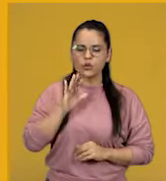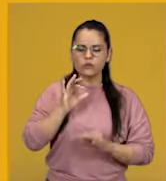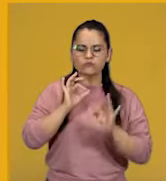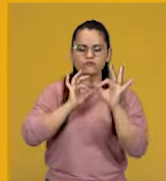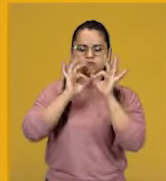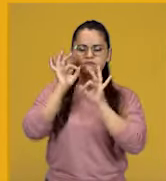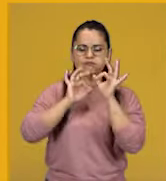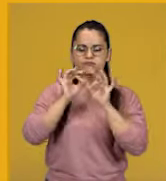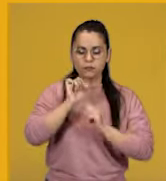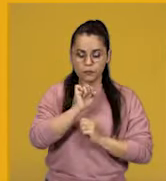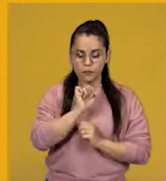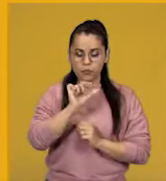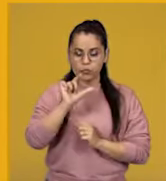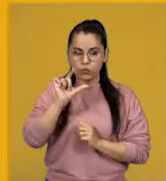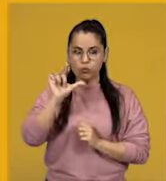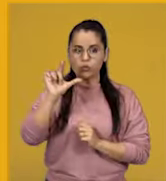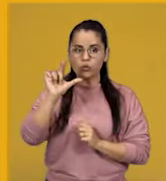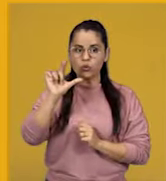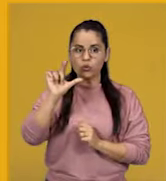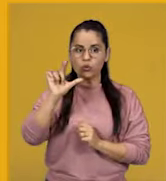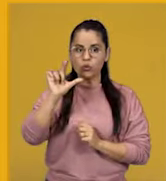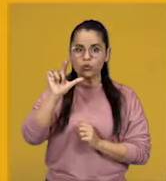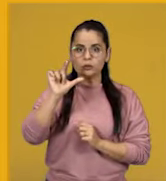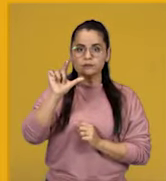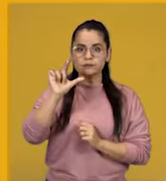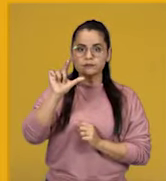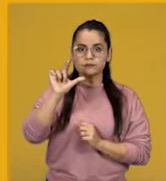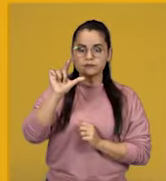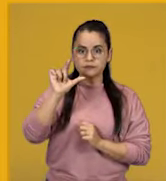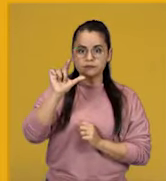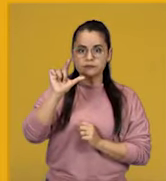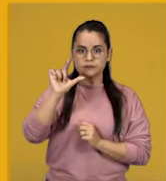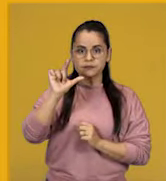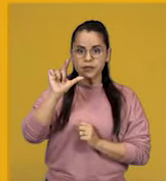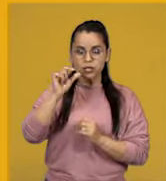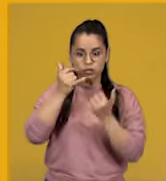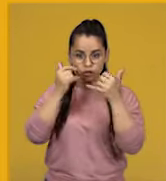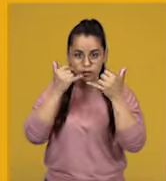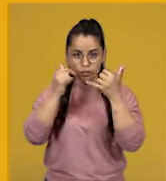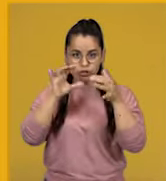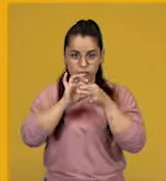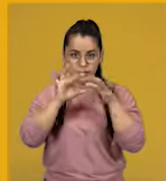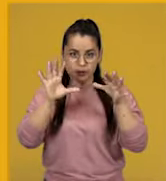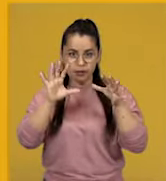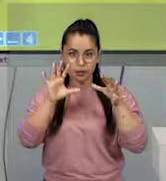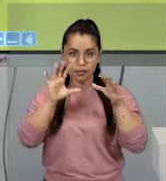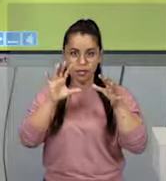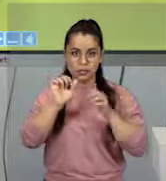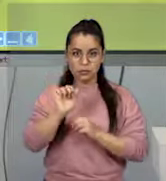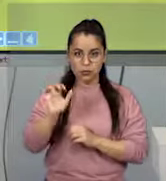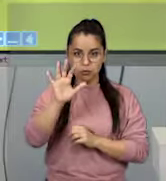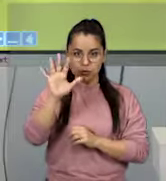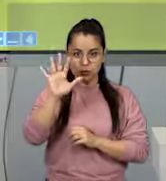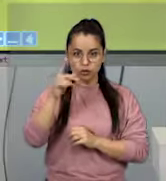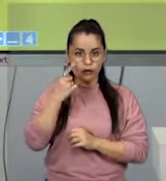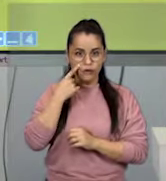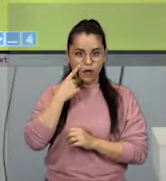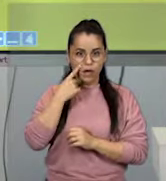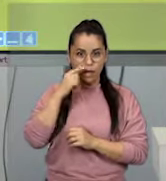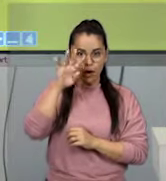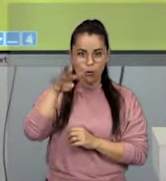a ordem crescente Qual que é a ordem crescente de energia liberada por esses combustíveis vamos